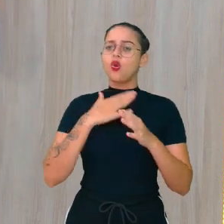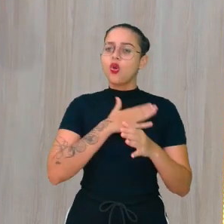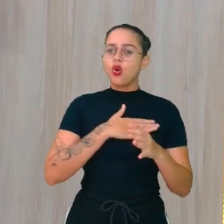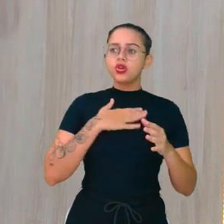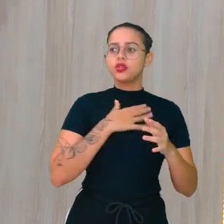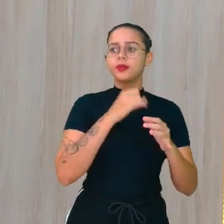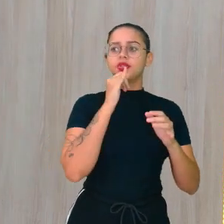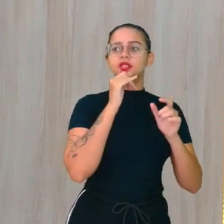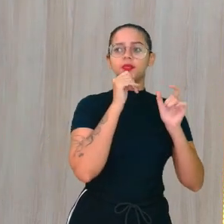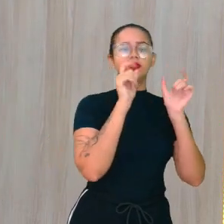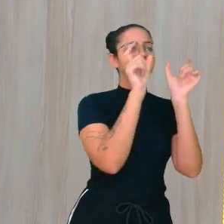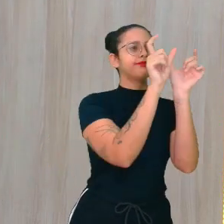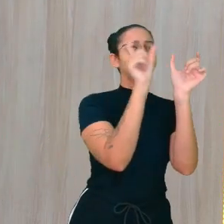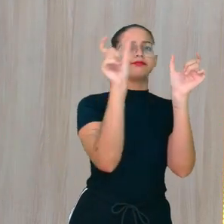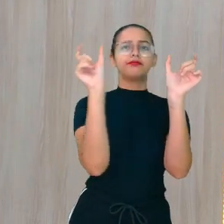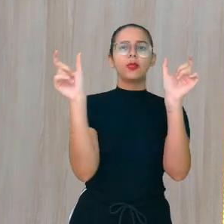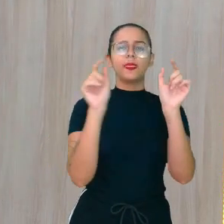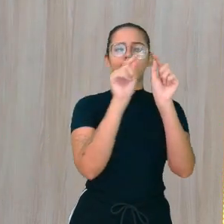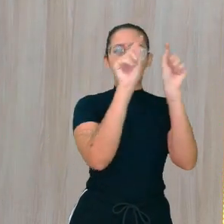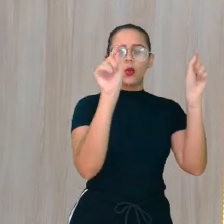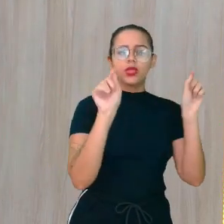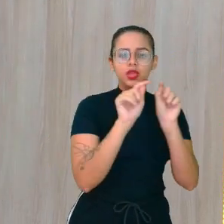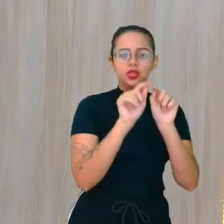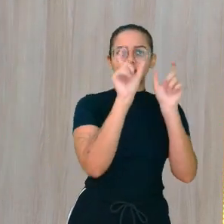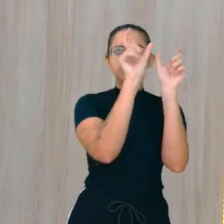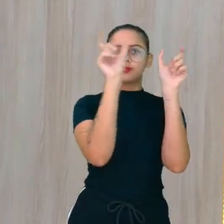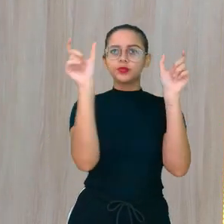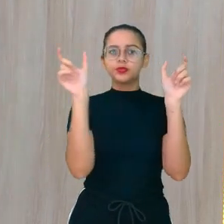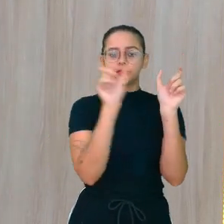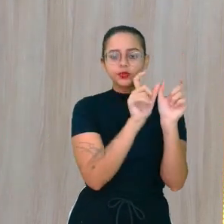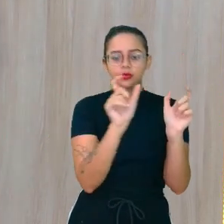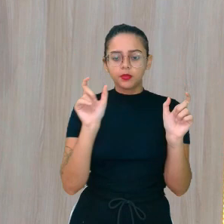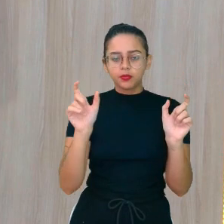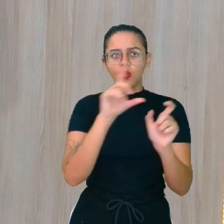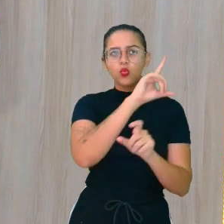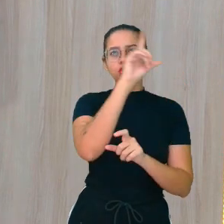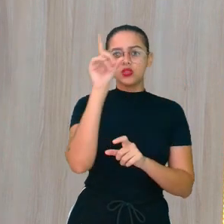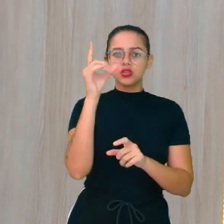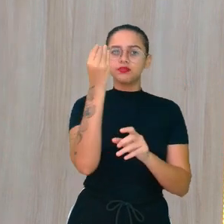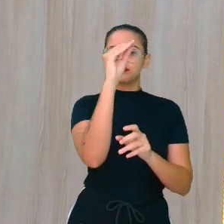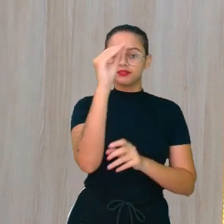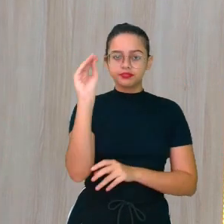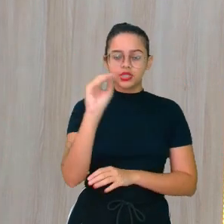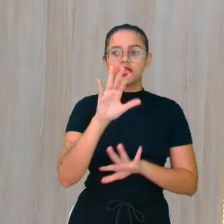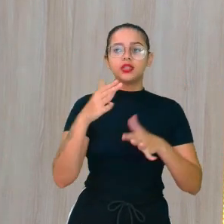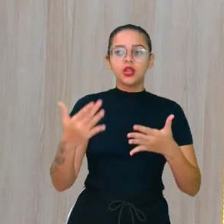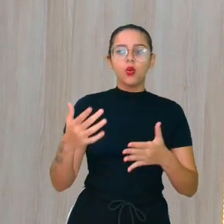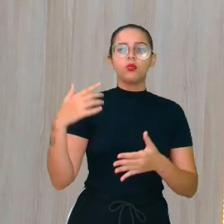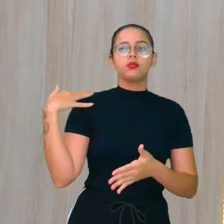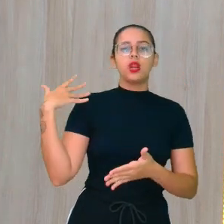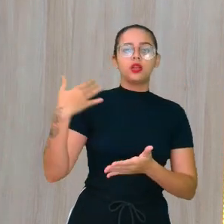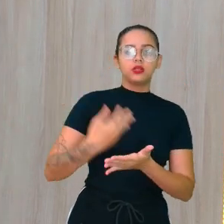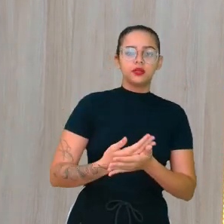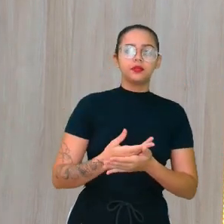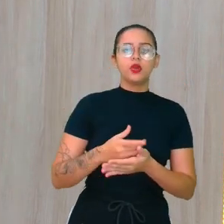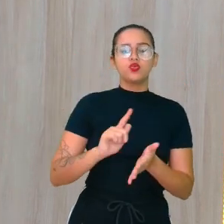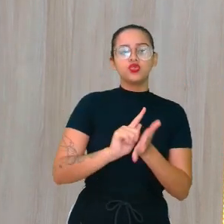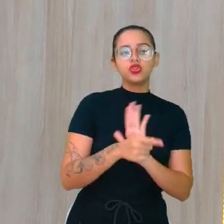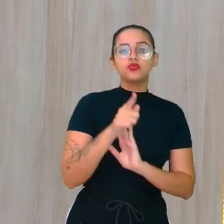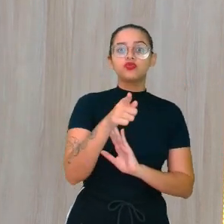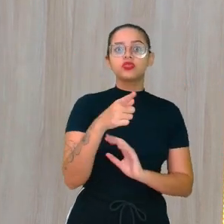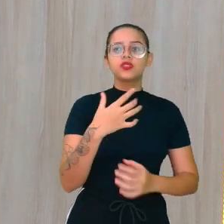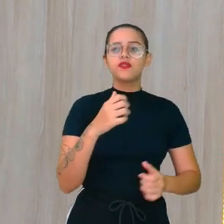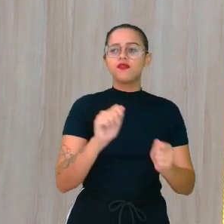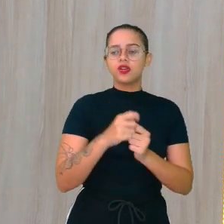né? um quadradinho e vai colocando as datas. Então, a linha do tempo é um gênero que você pode produzir do